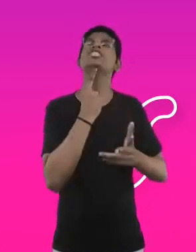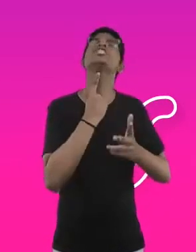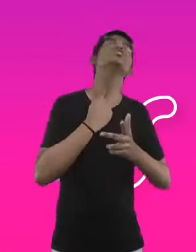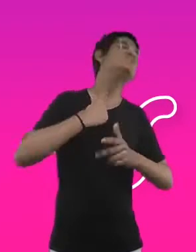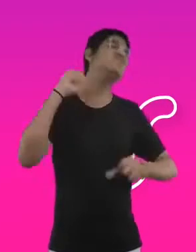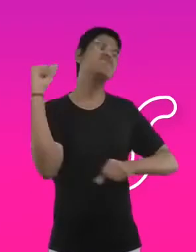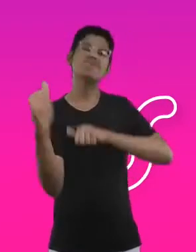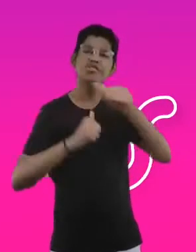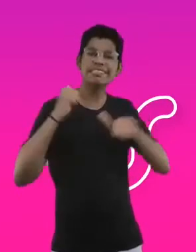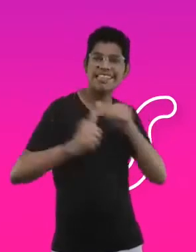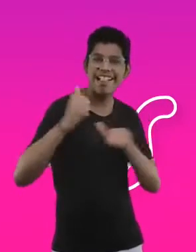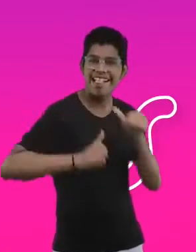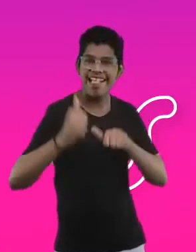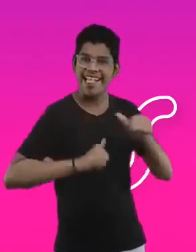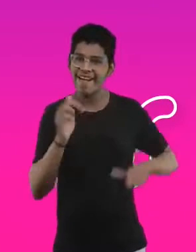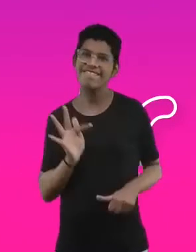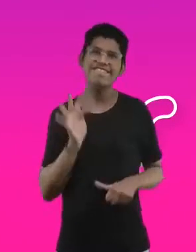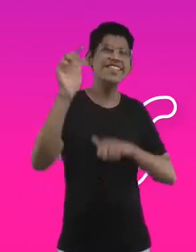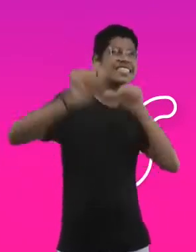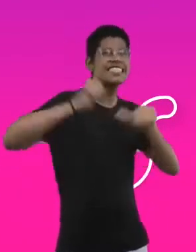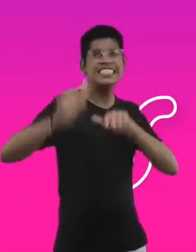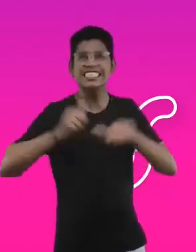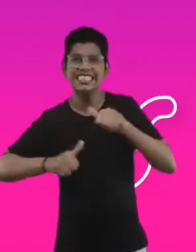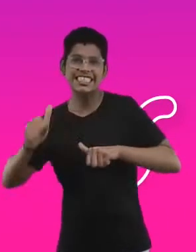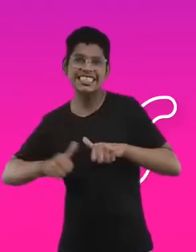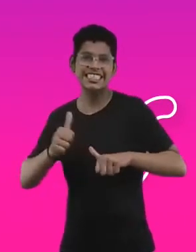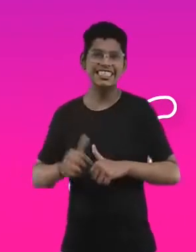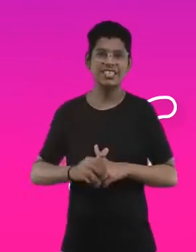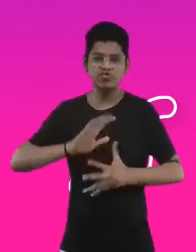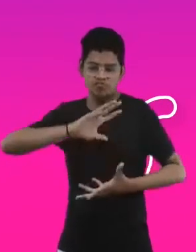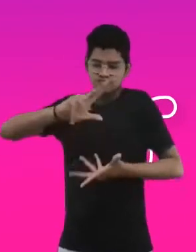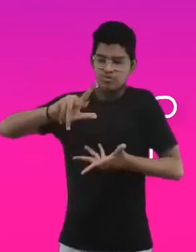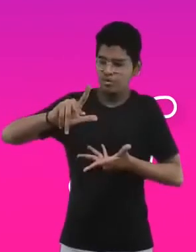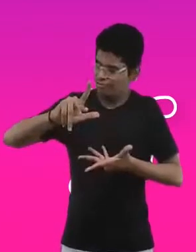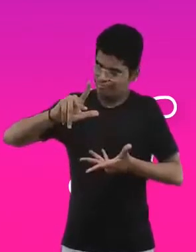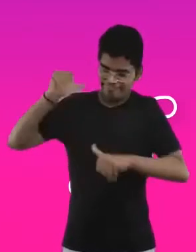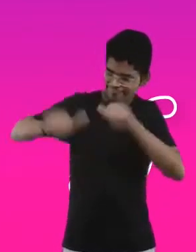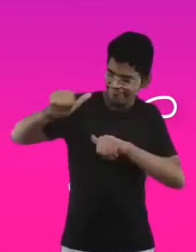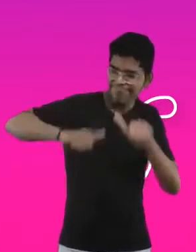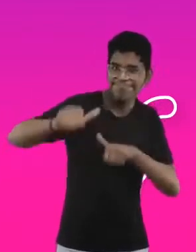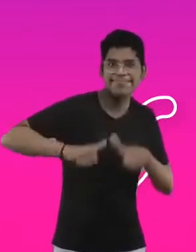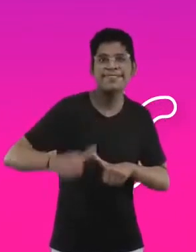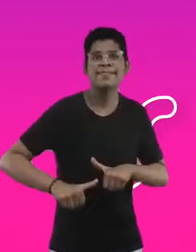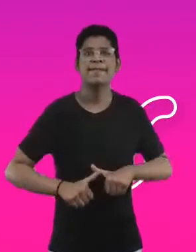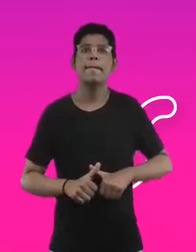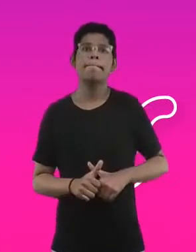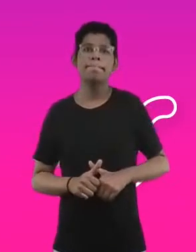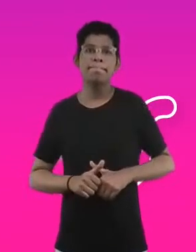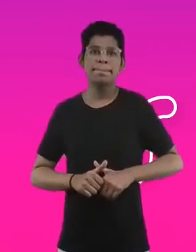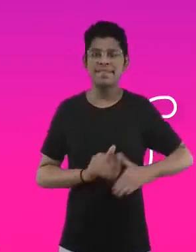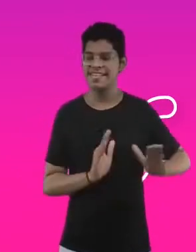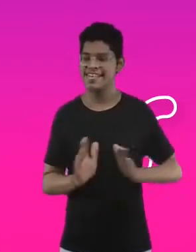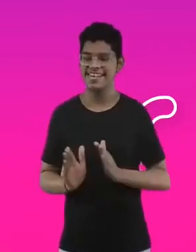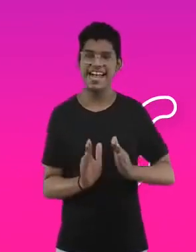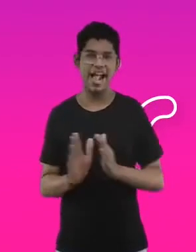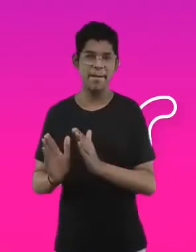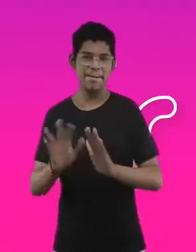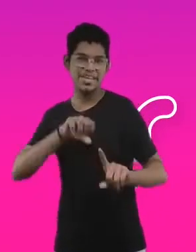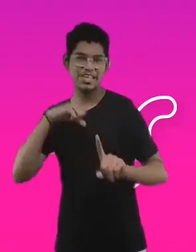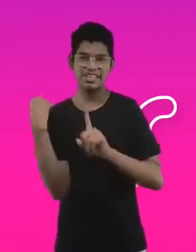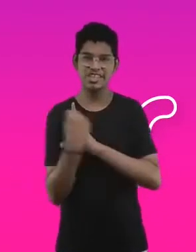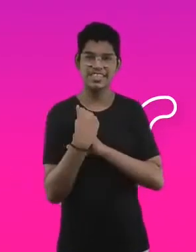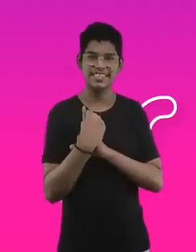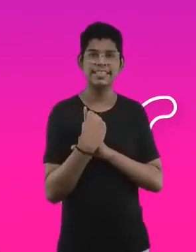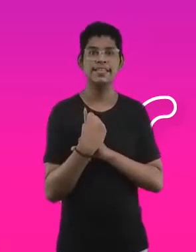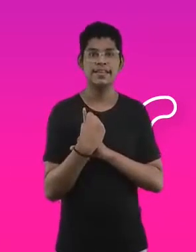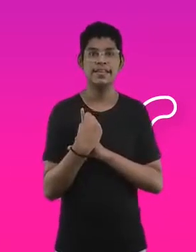vão mudar radicalmente, né, o rumo das civilizações, que vão adiar o fim do